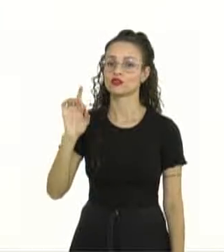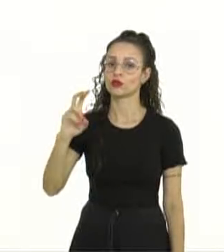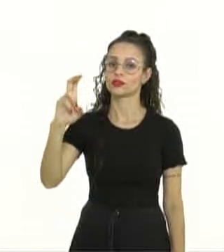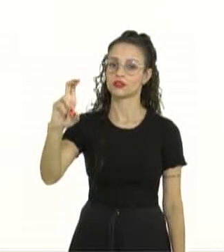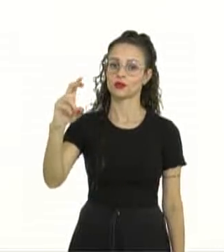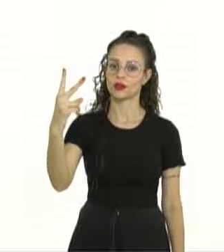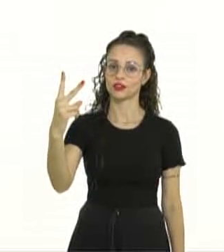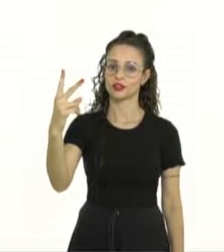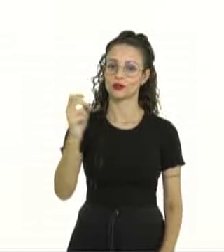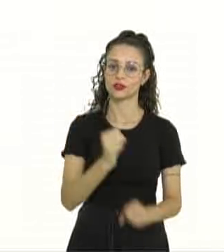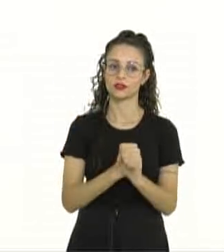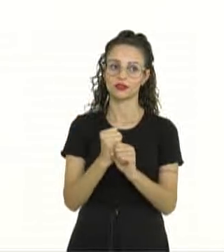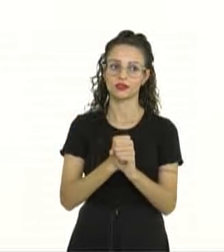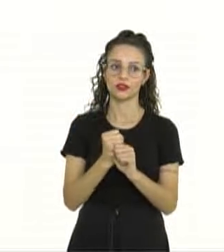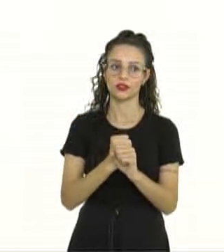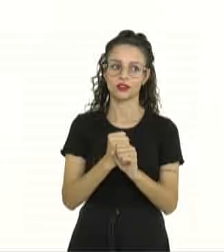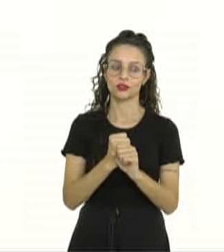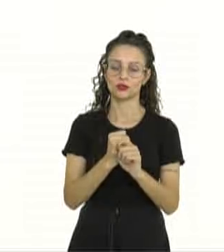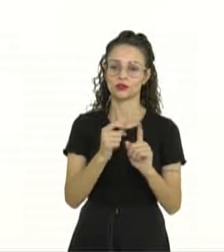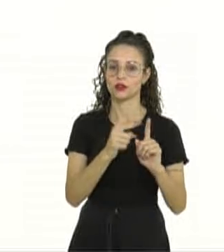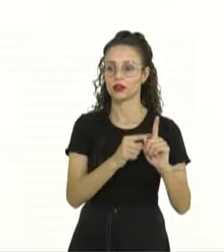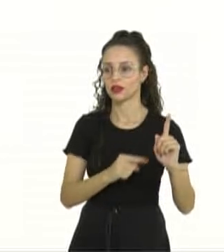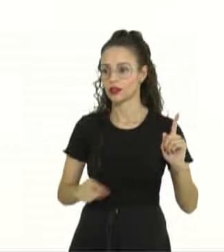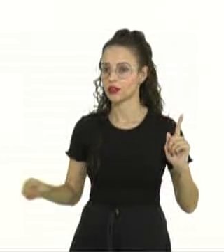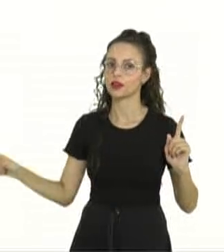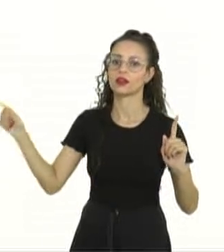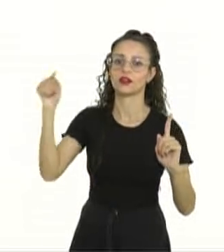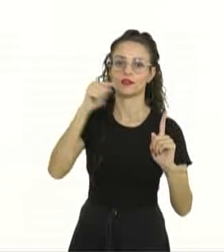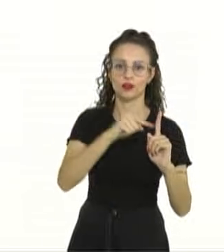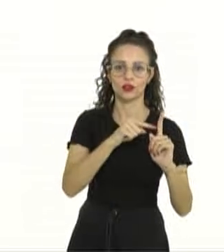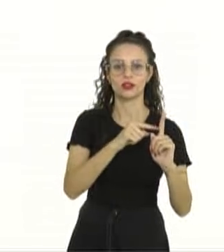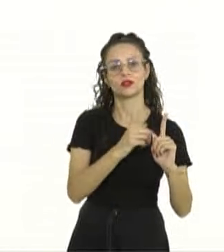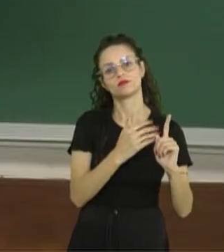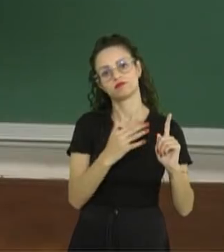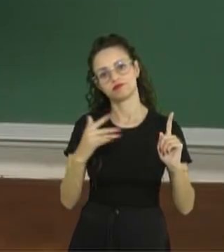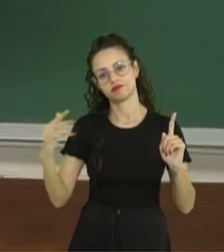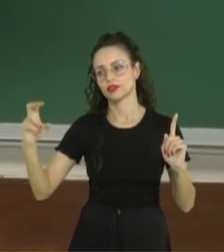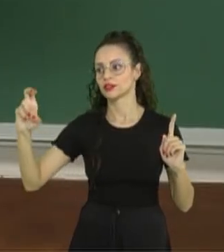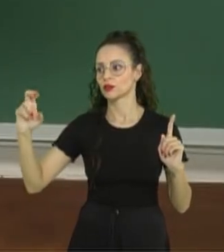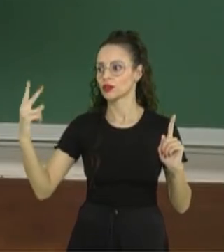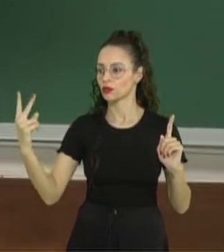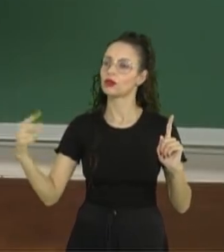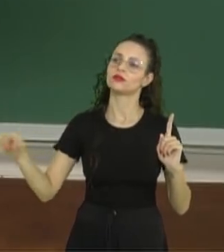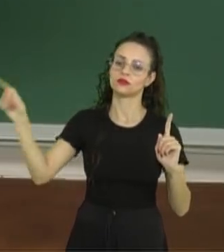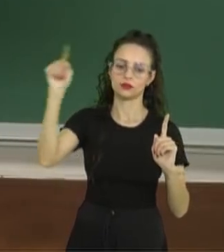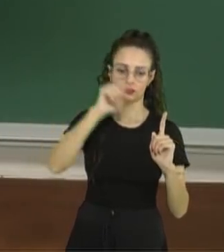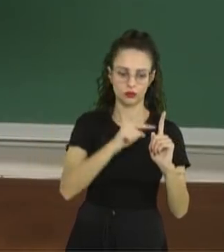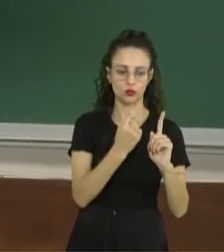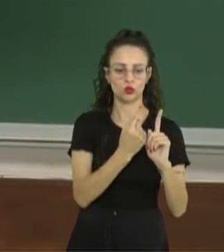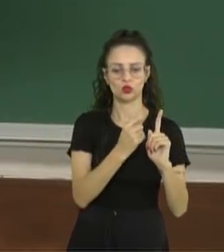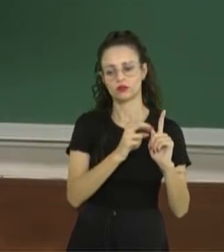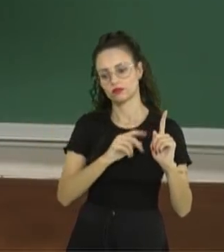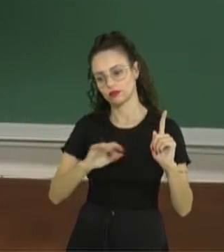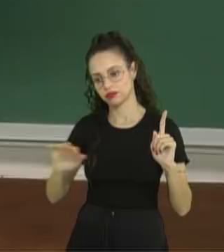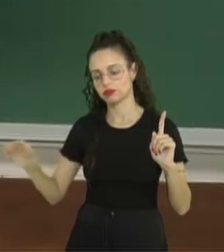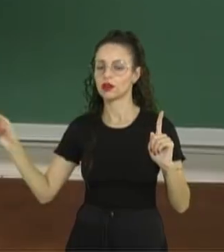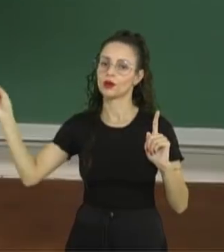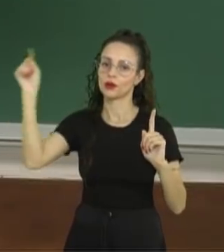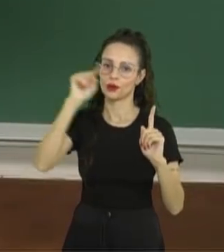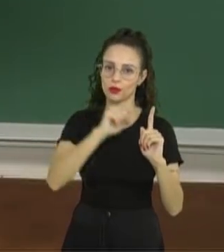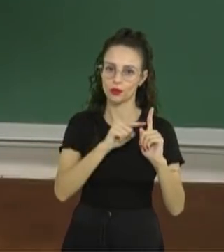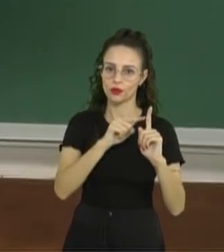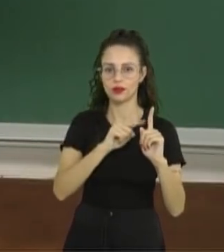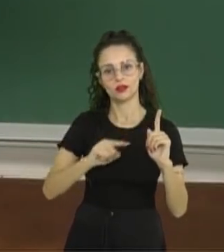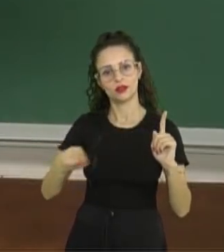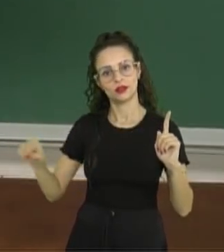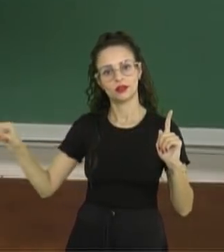E quando chega a 52, ele renova. Vai para o ano 1 de novo. E fica 52, ano 1. 52, ano 1. Por isso que ele é cíclico. O